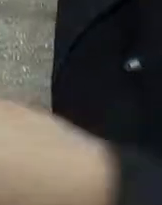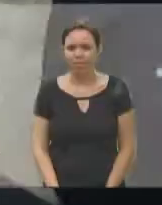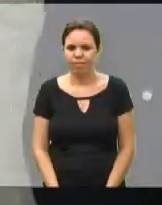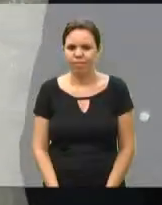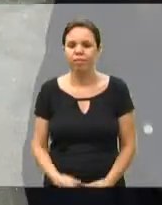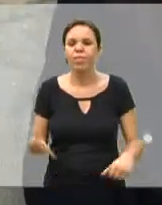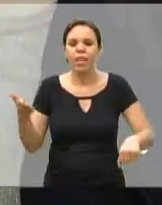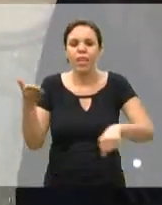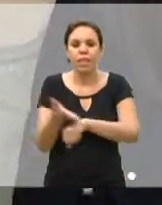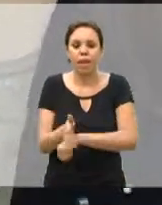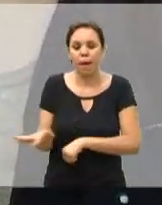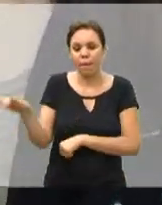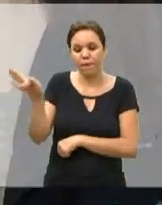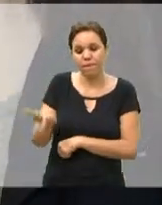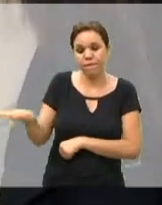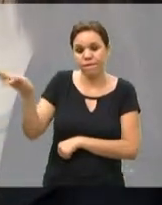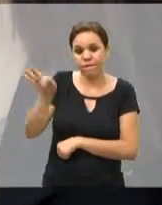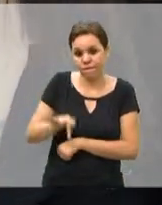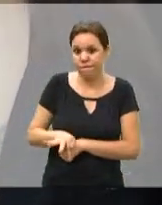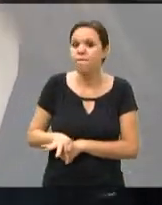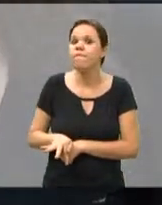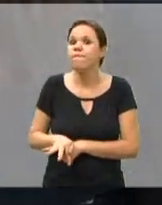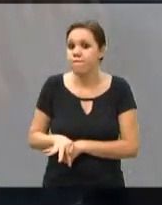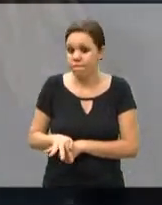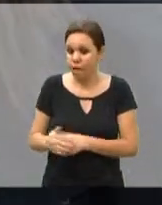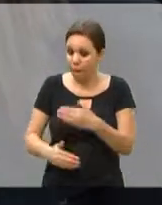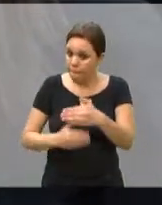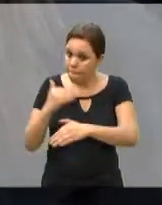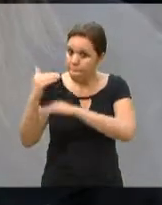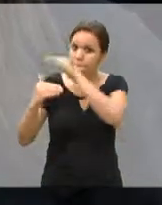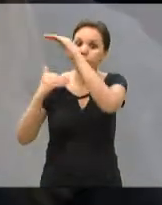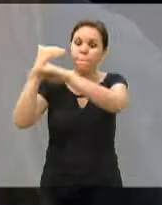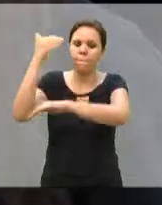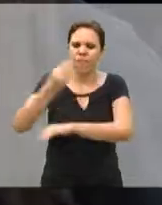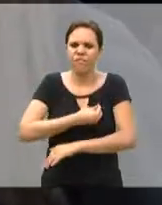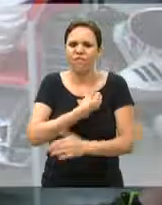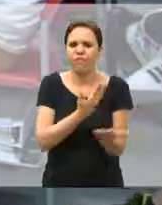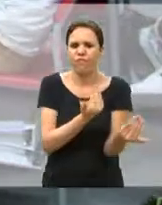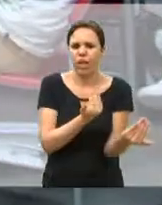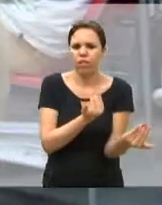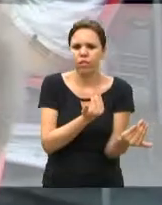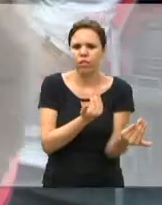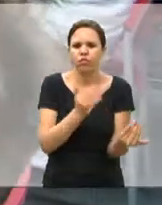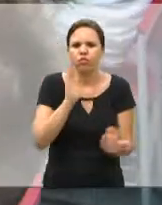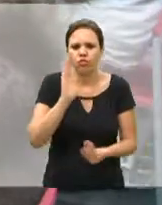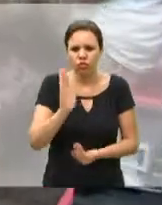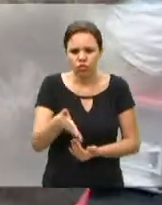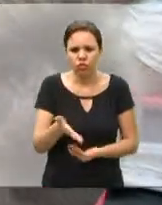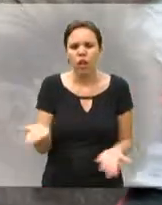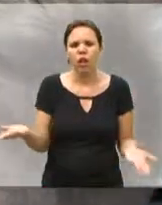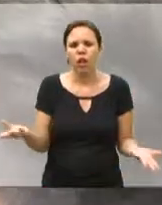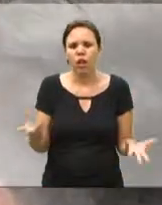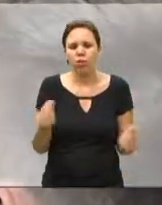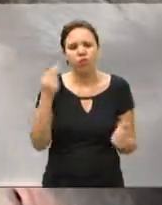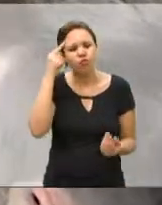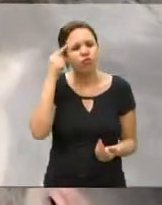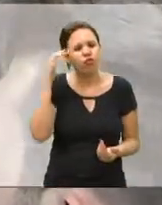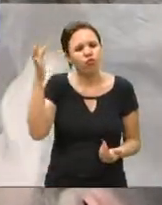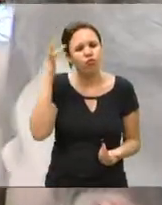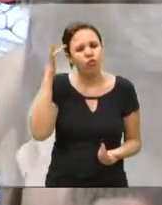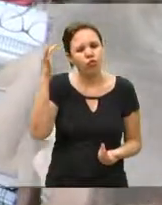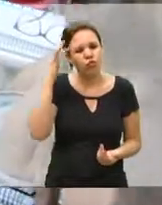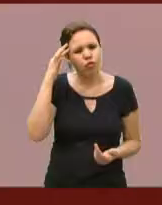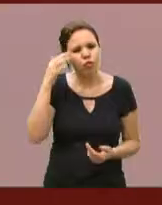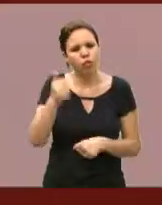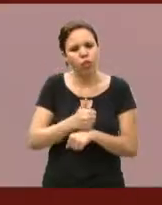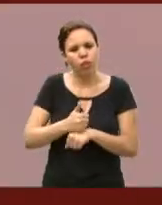Entrar para a universidade é um grande passo para a vida desses jovens, que já estão cheios de sonho com a